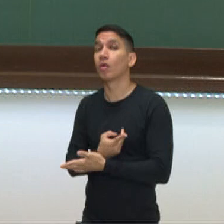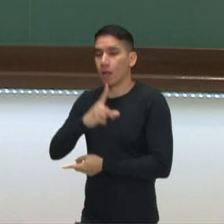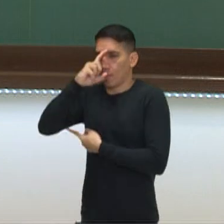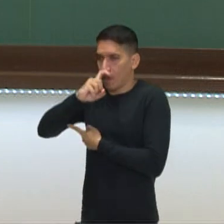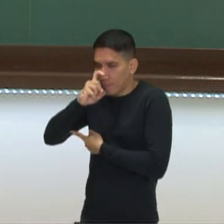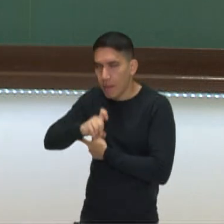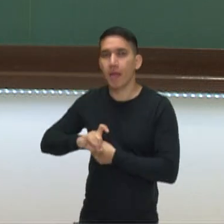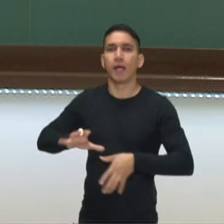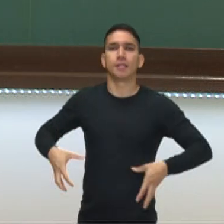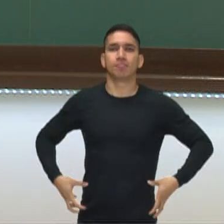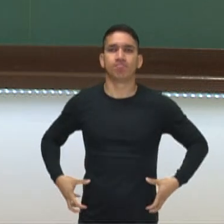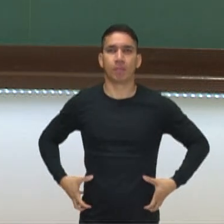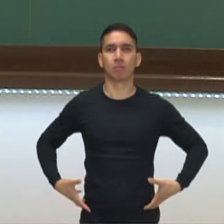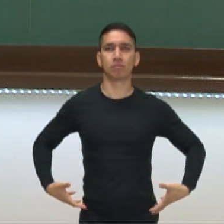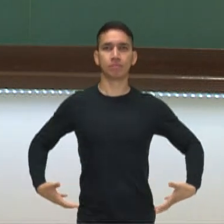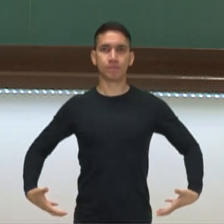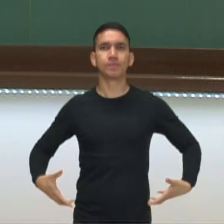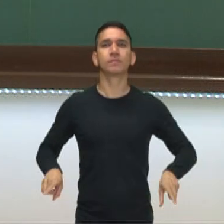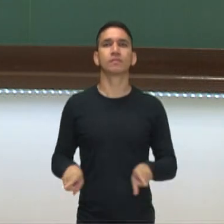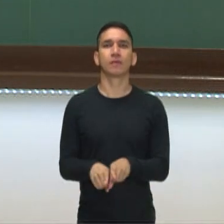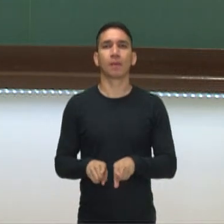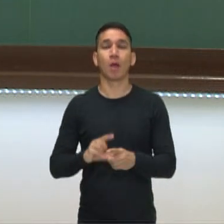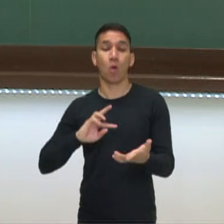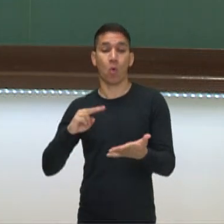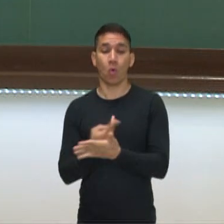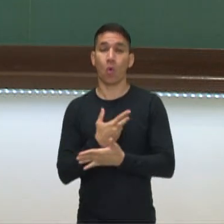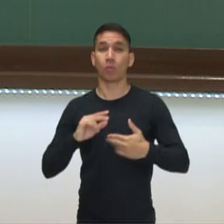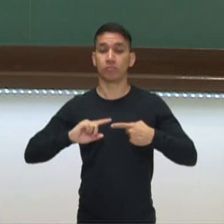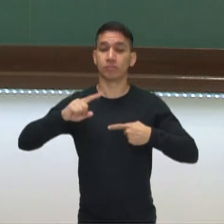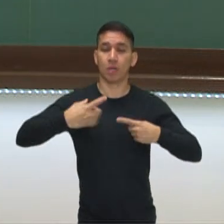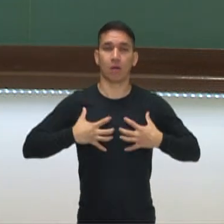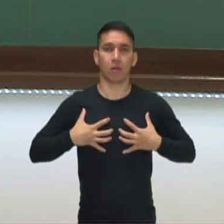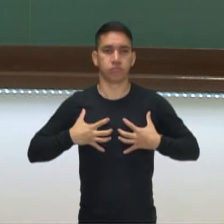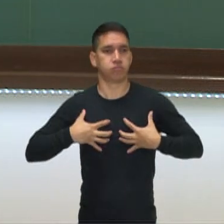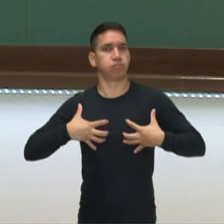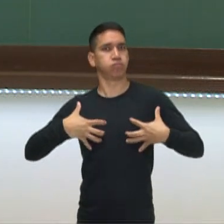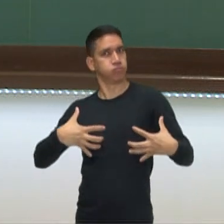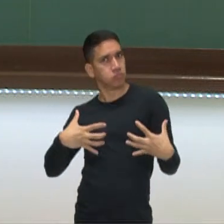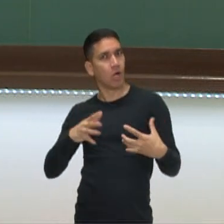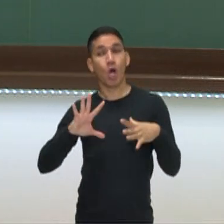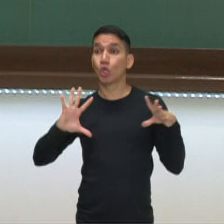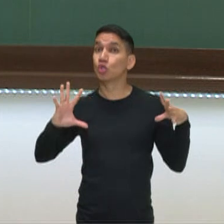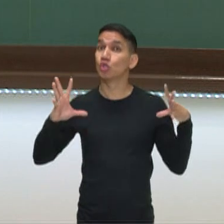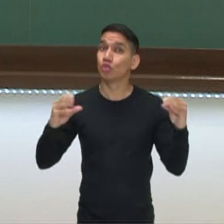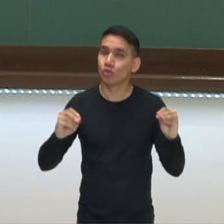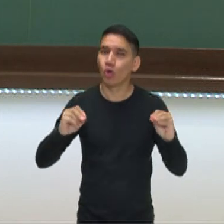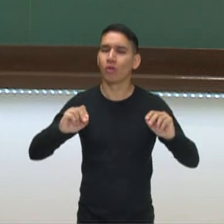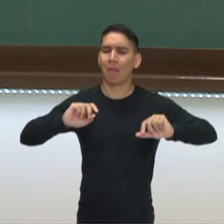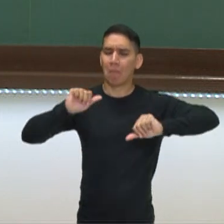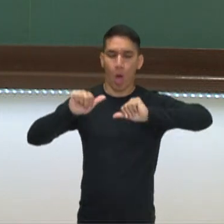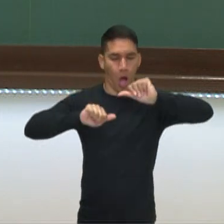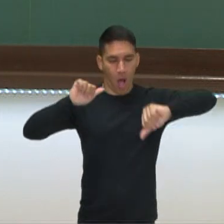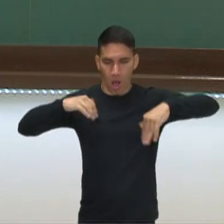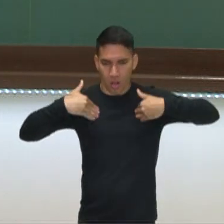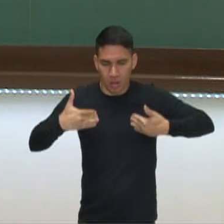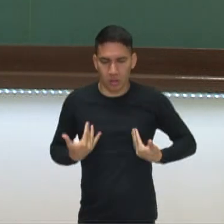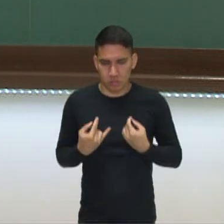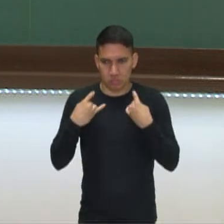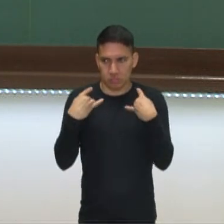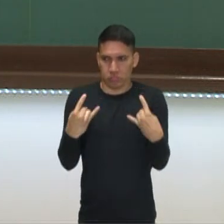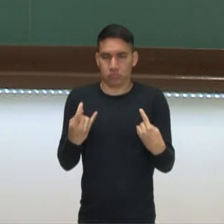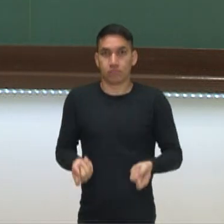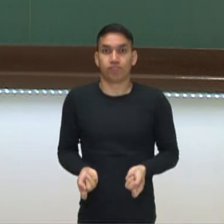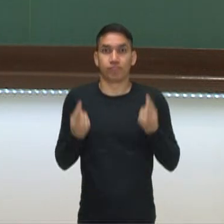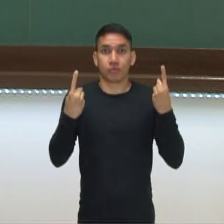ficar mais largo, vai desenvolver as mamas. Então, todas essas alterações que ficam mais